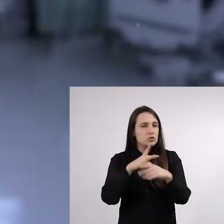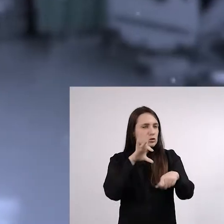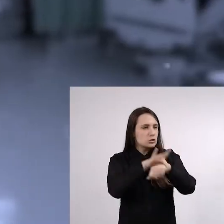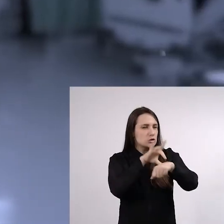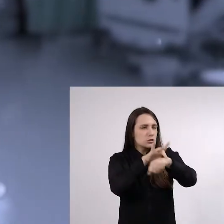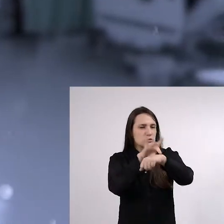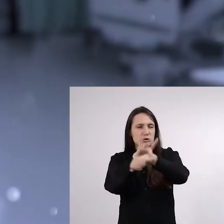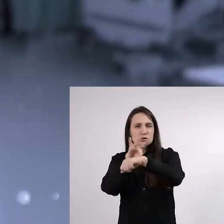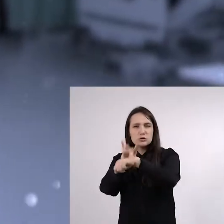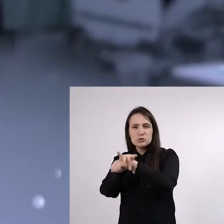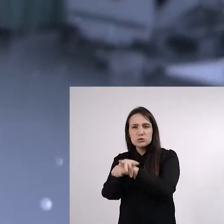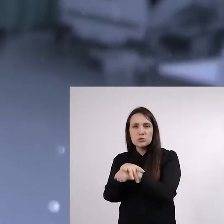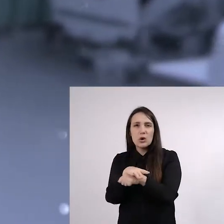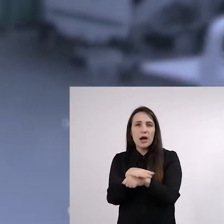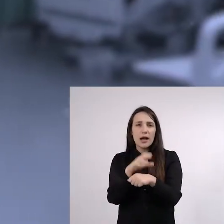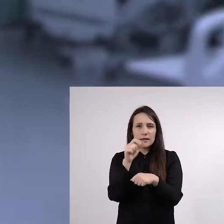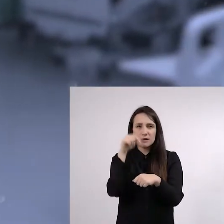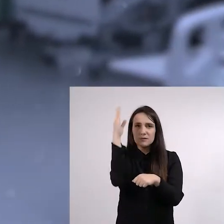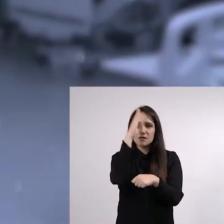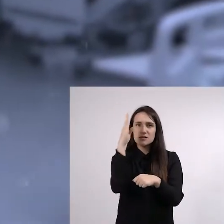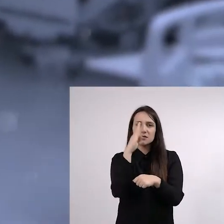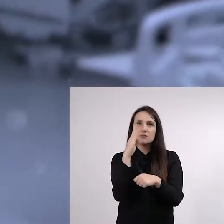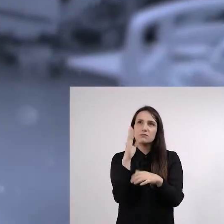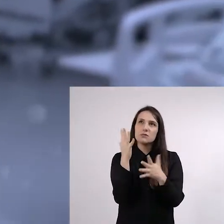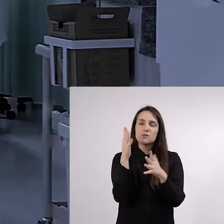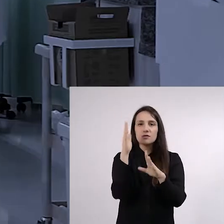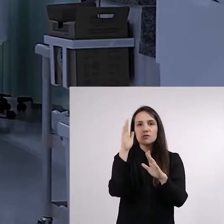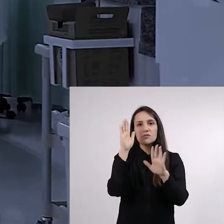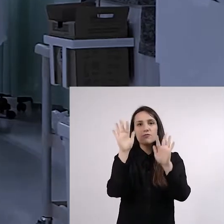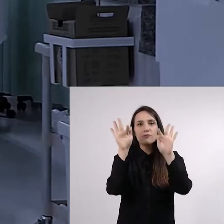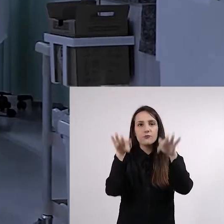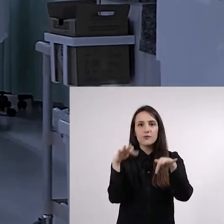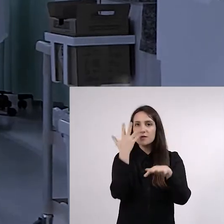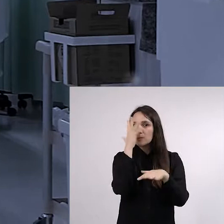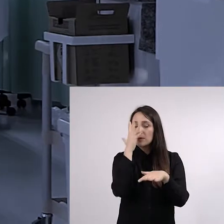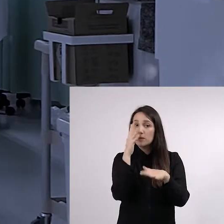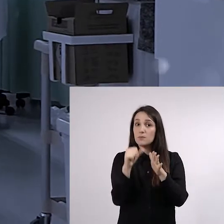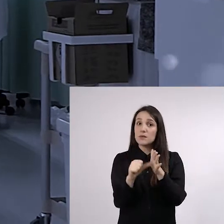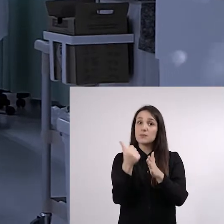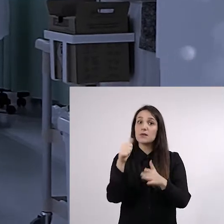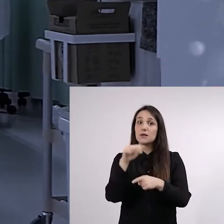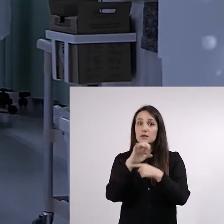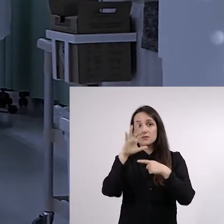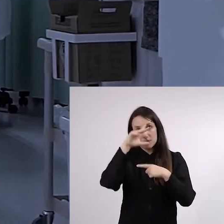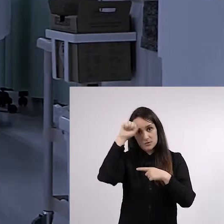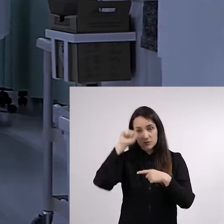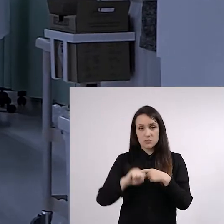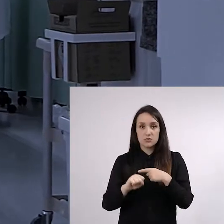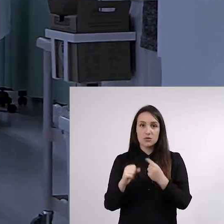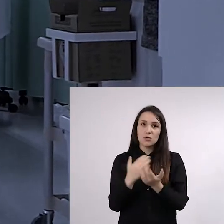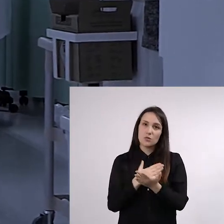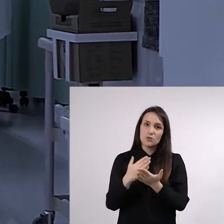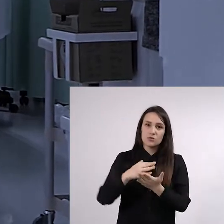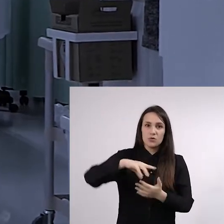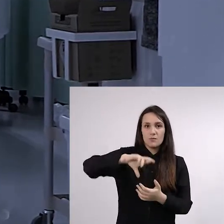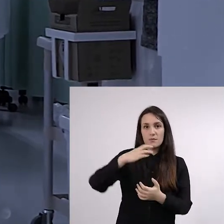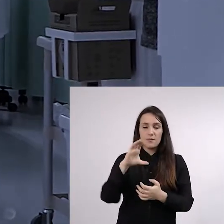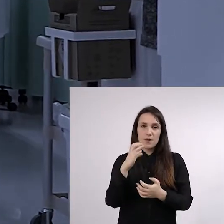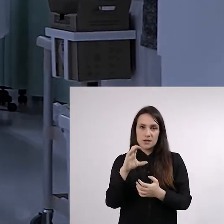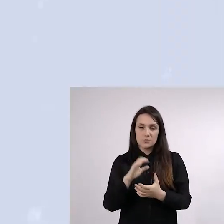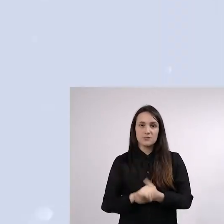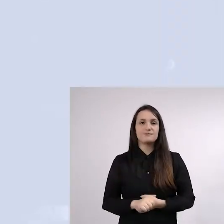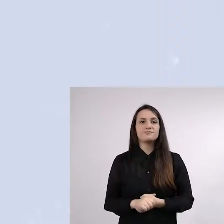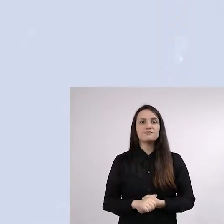novo coronavírus foram registrados no Brasil no final de fevereiro, e o primeiro caso em Mato Grosso do Sul confirmado na metade do mês de